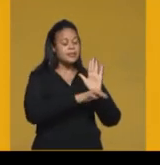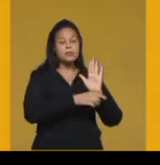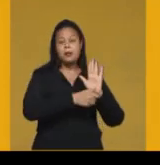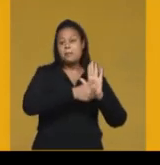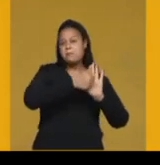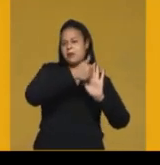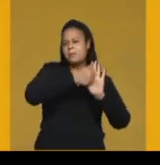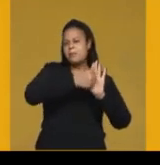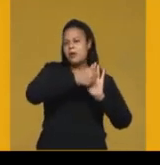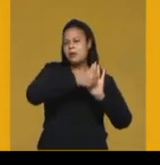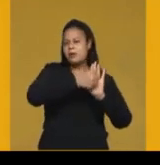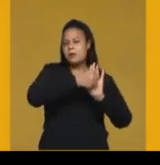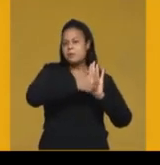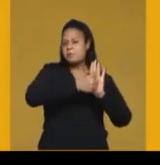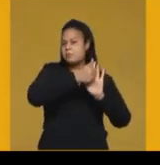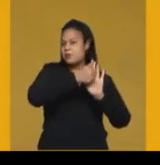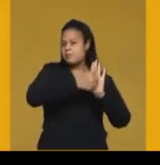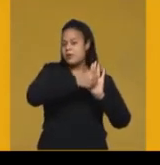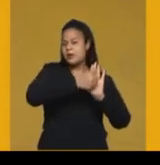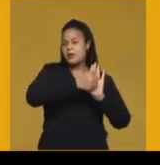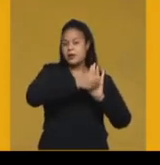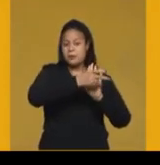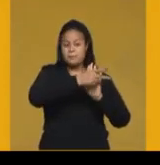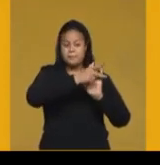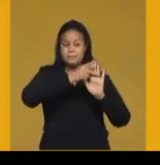eu, né?